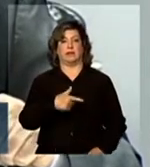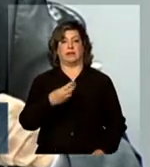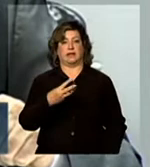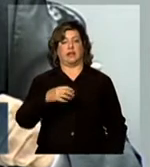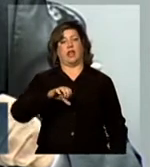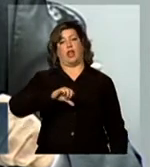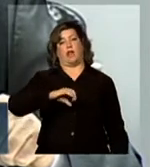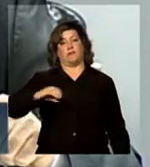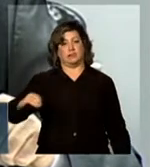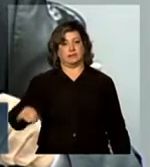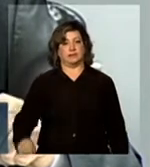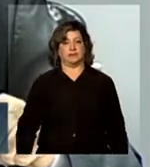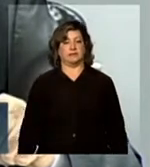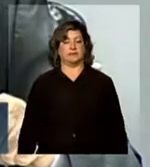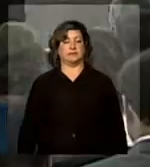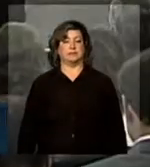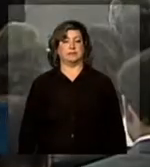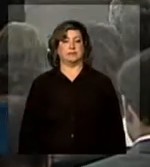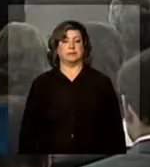23,900.